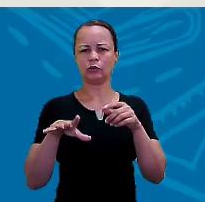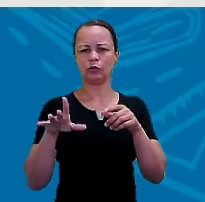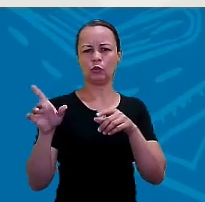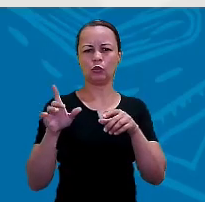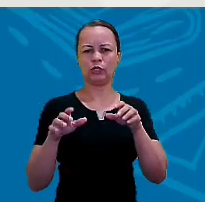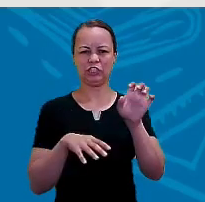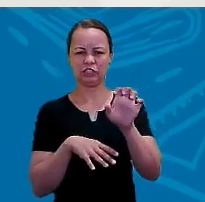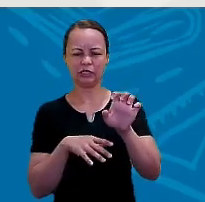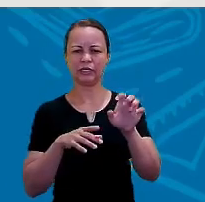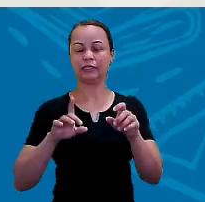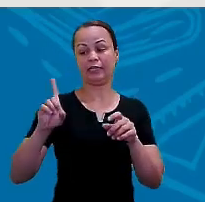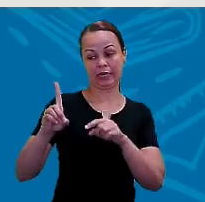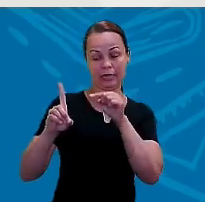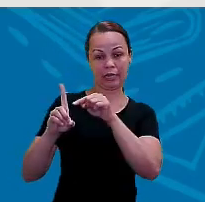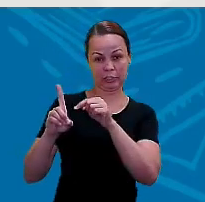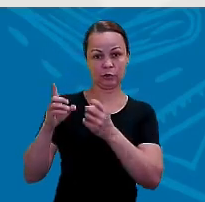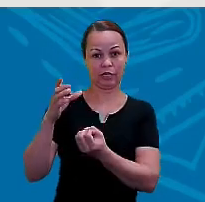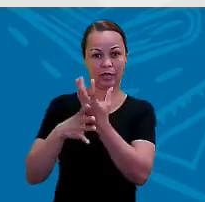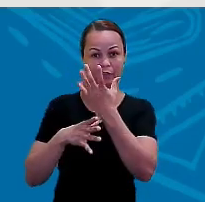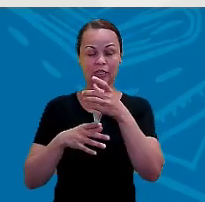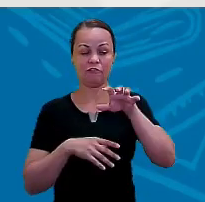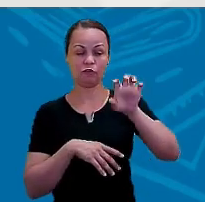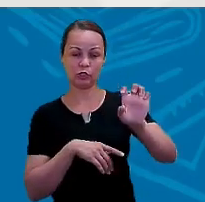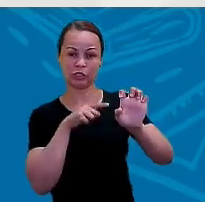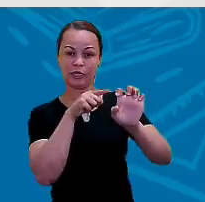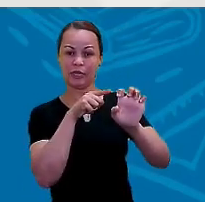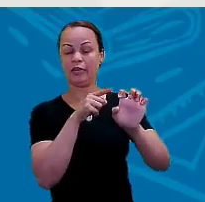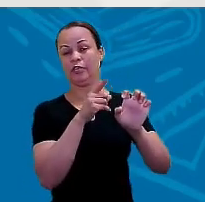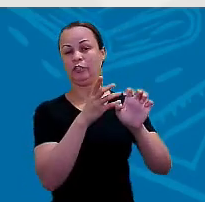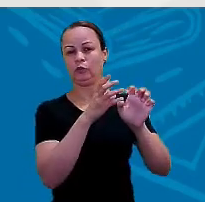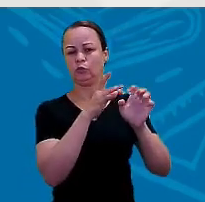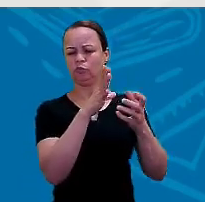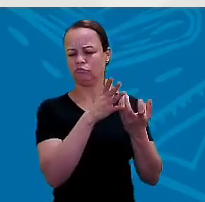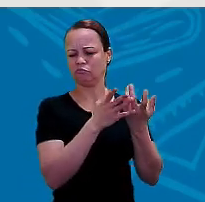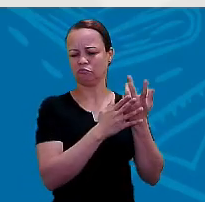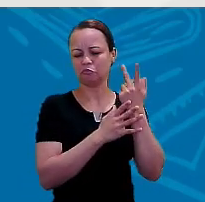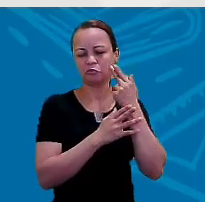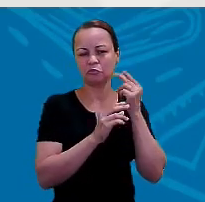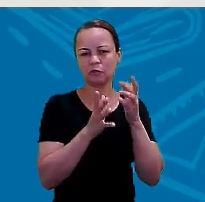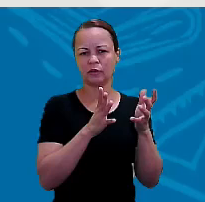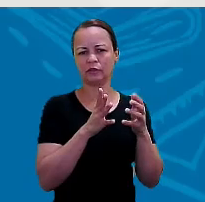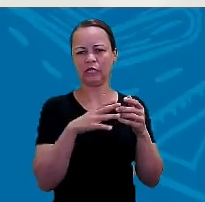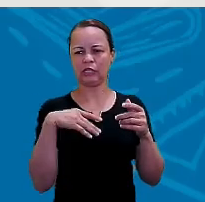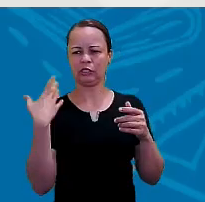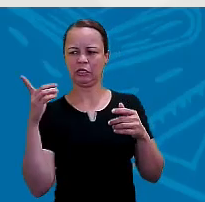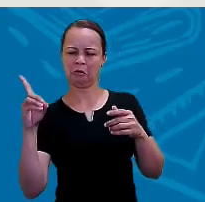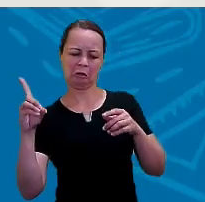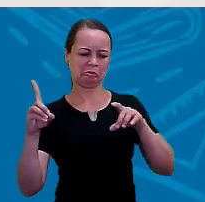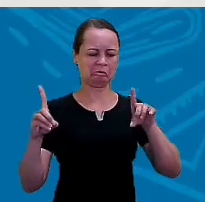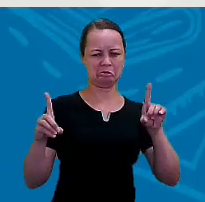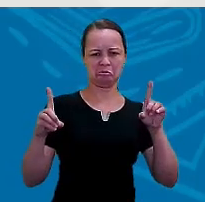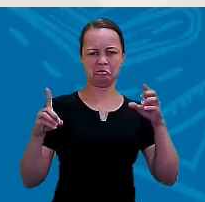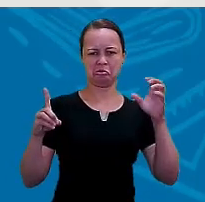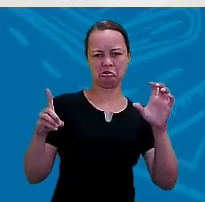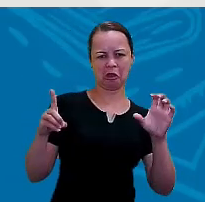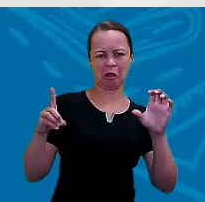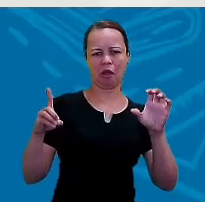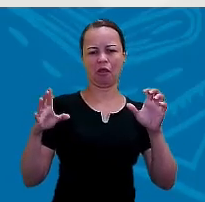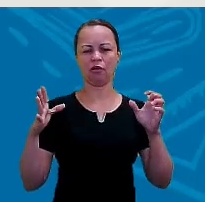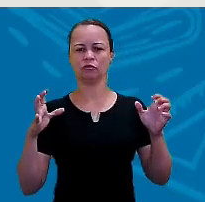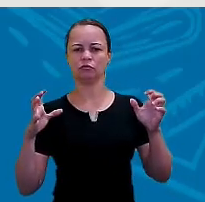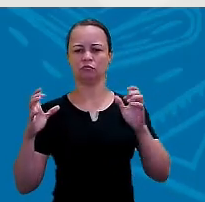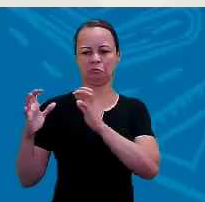comigo. Essa ideia de dizer assim, ó, o cérebro direito e o cérebro esquerdo. O cérebro direito é aquele que está